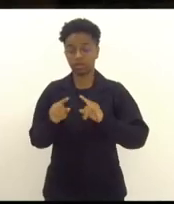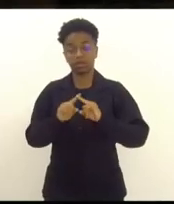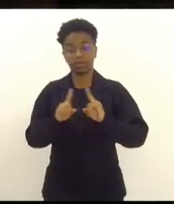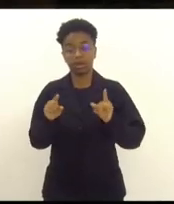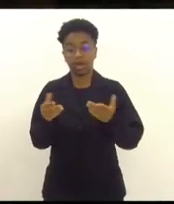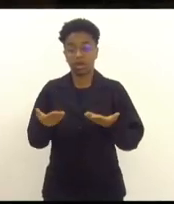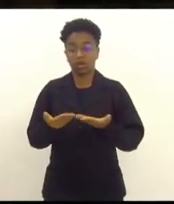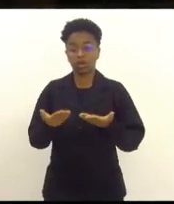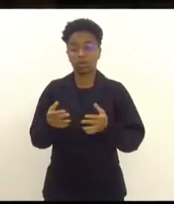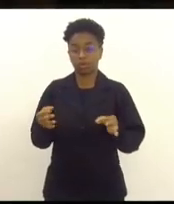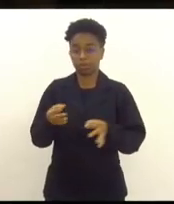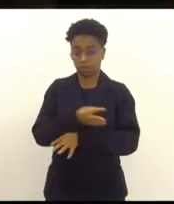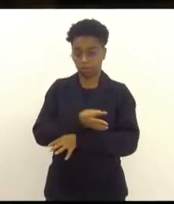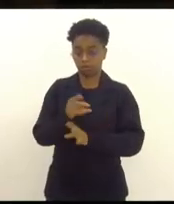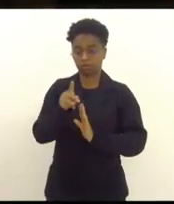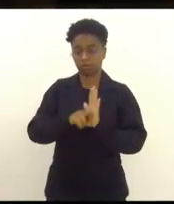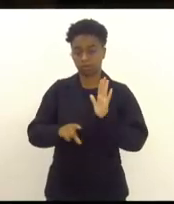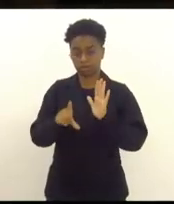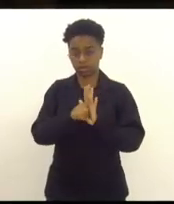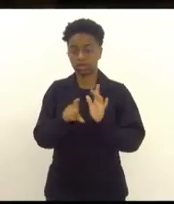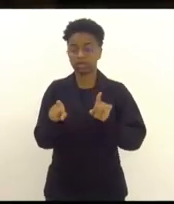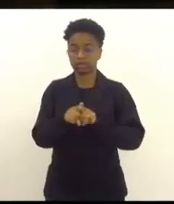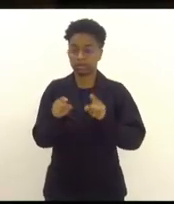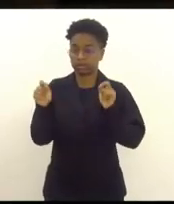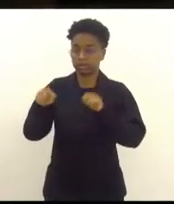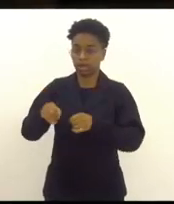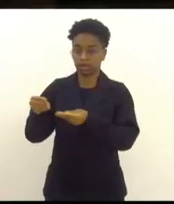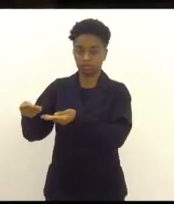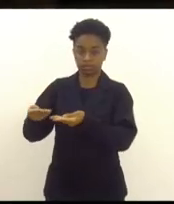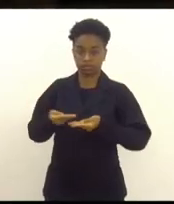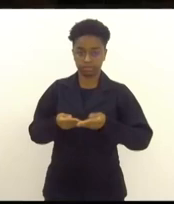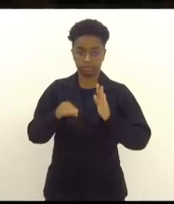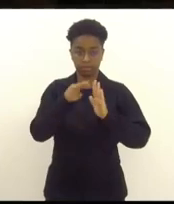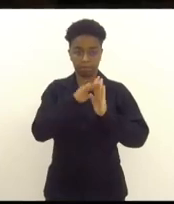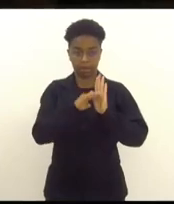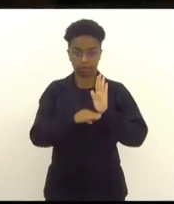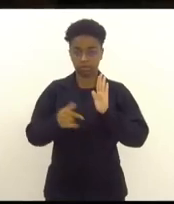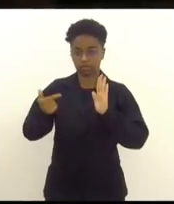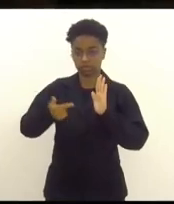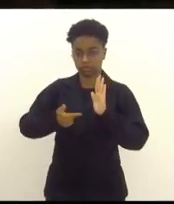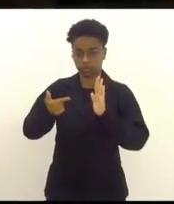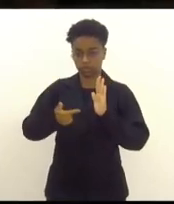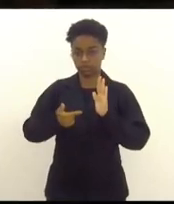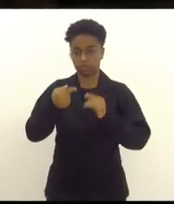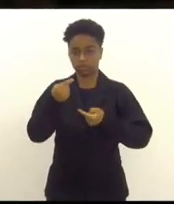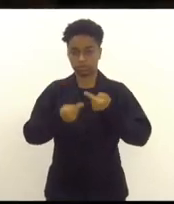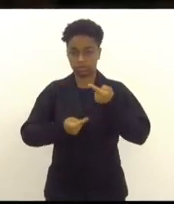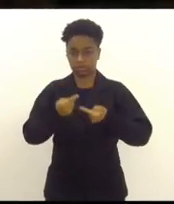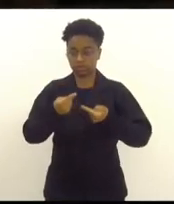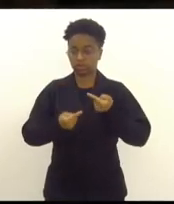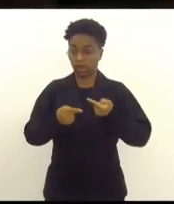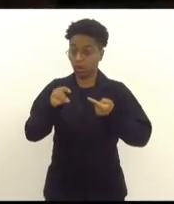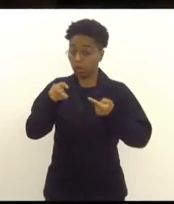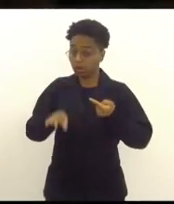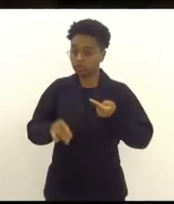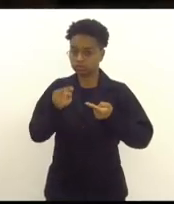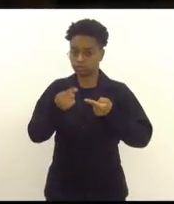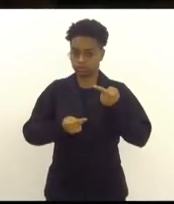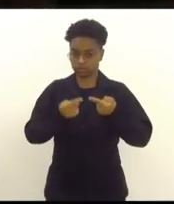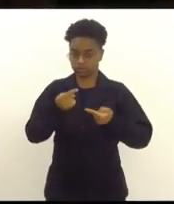projetos está pronto para vir a pauta em segunda e última